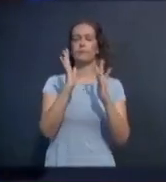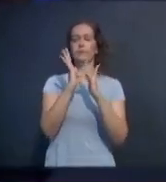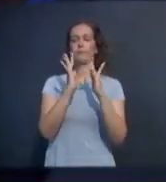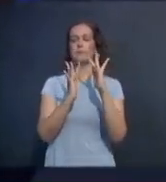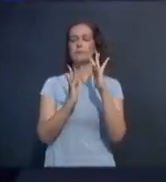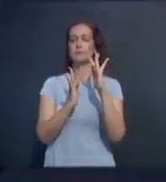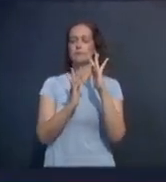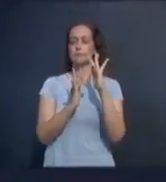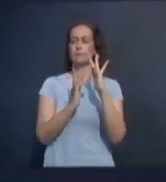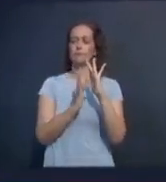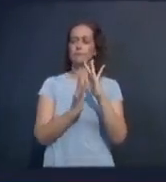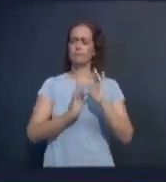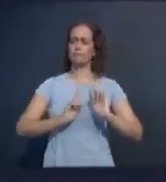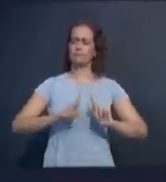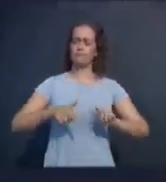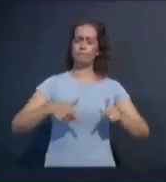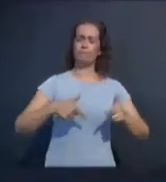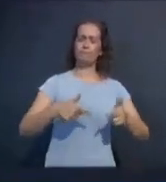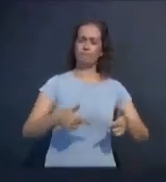Jesus diante dos discípulos